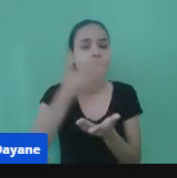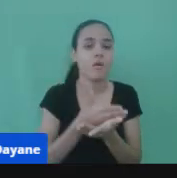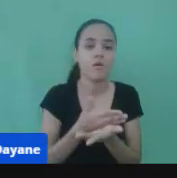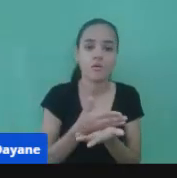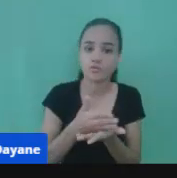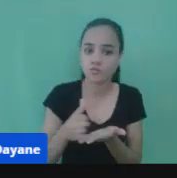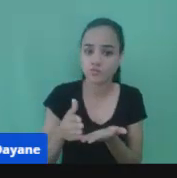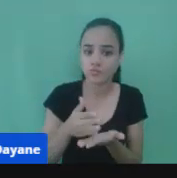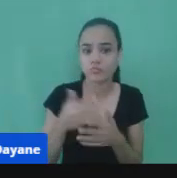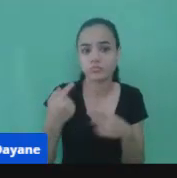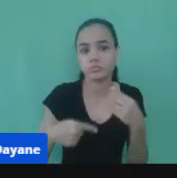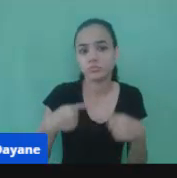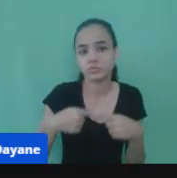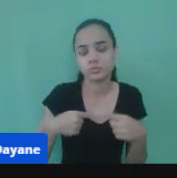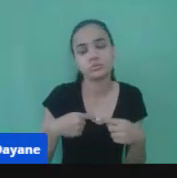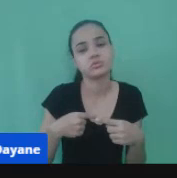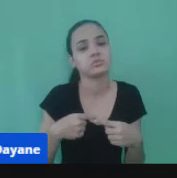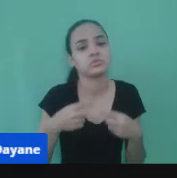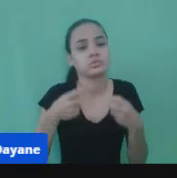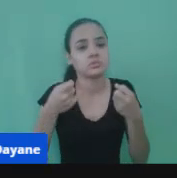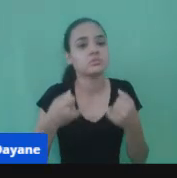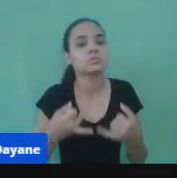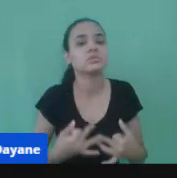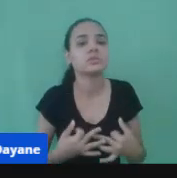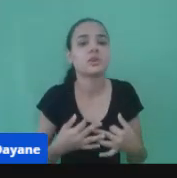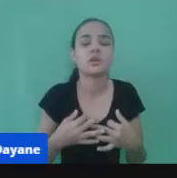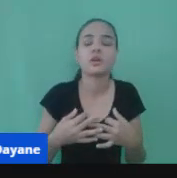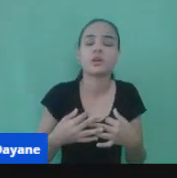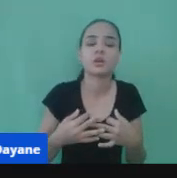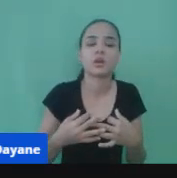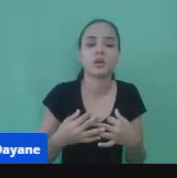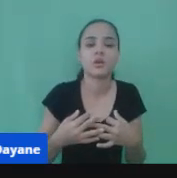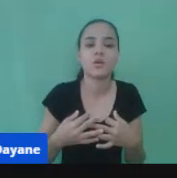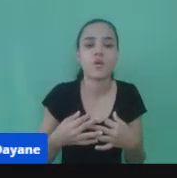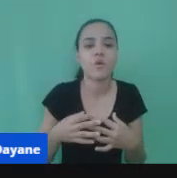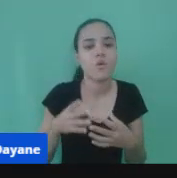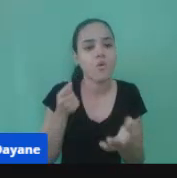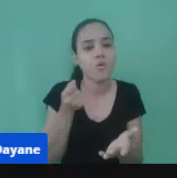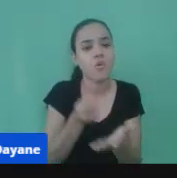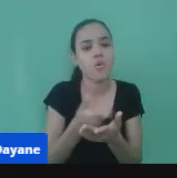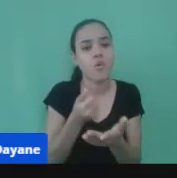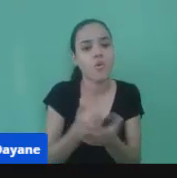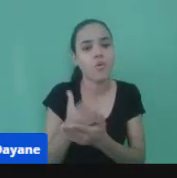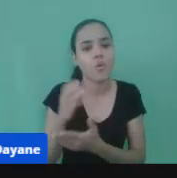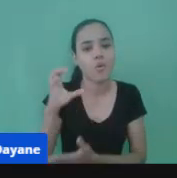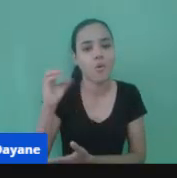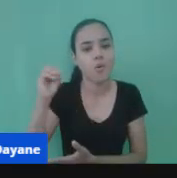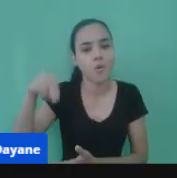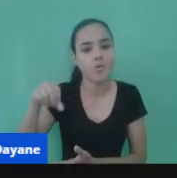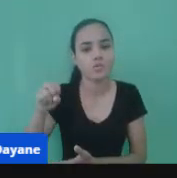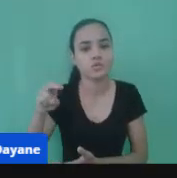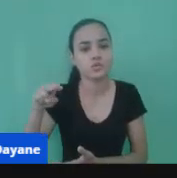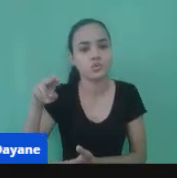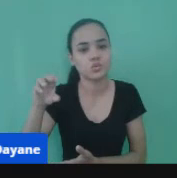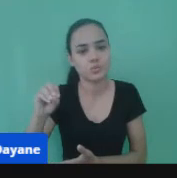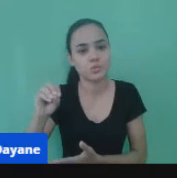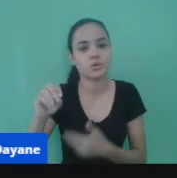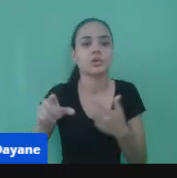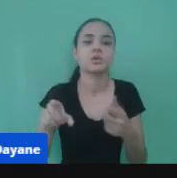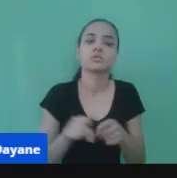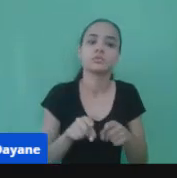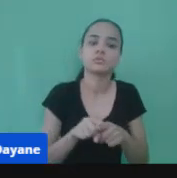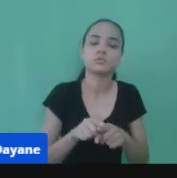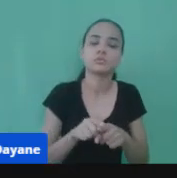né? Sobre as reservas aí dos recursos naturais, que são renováveis e não renováveis. A gente vai ver que essa discussão depois, lá na década